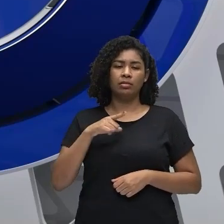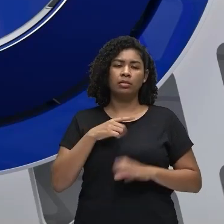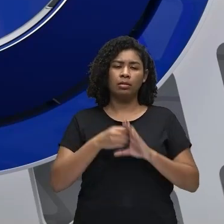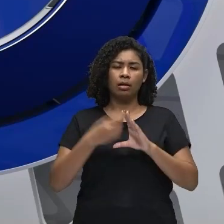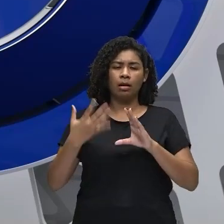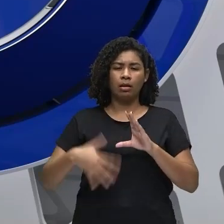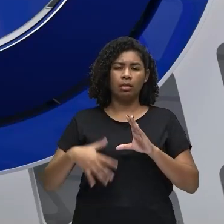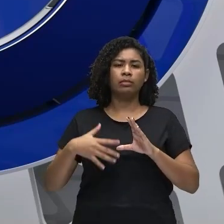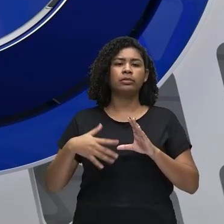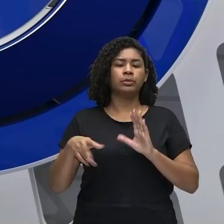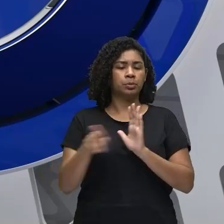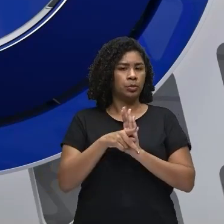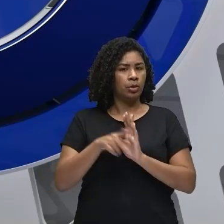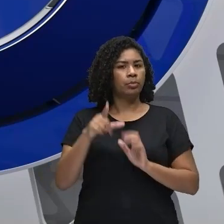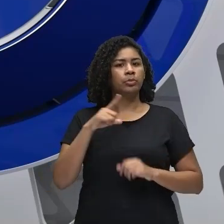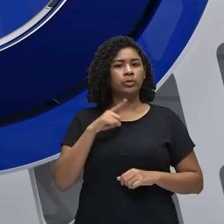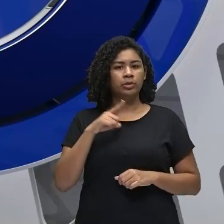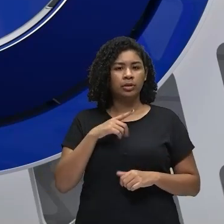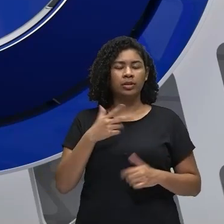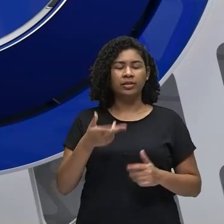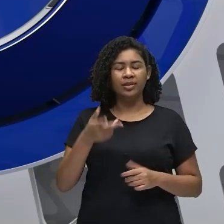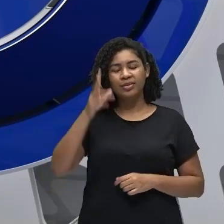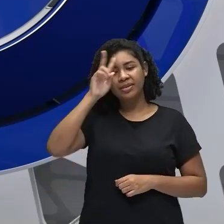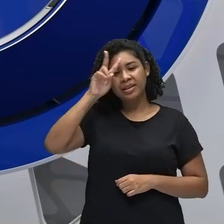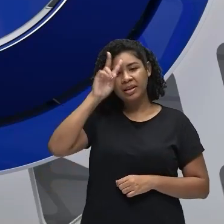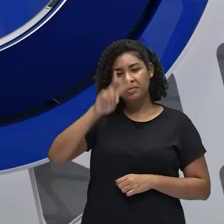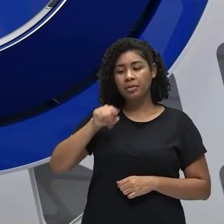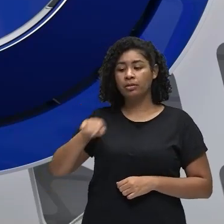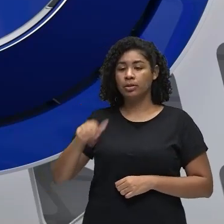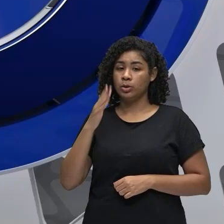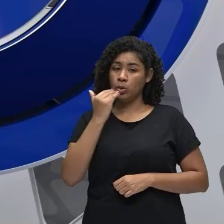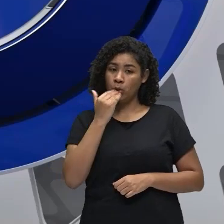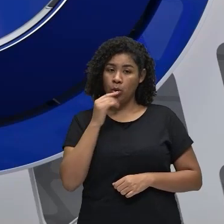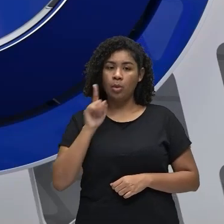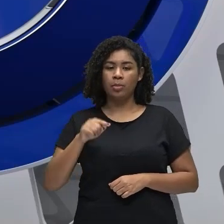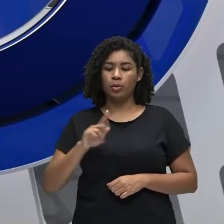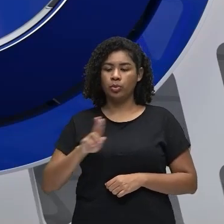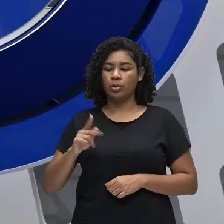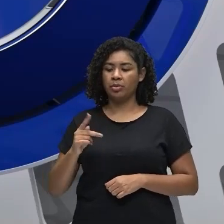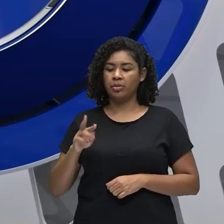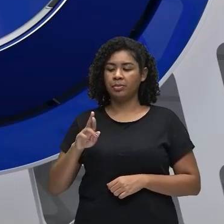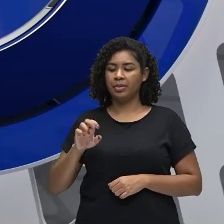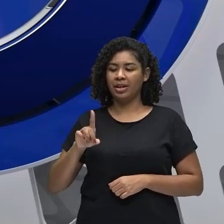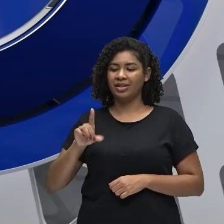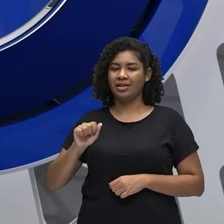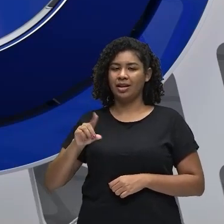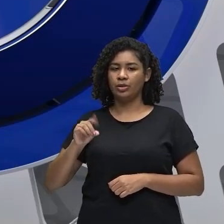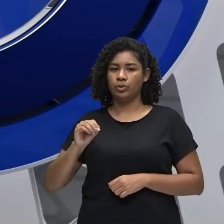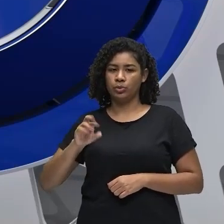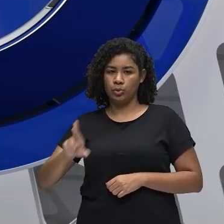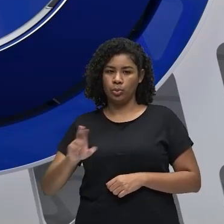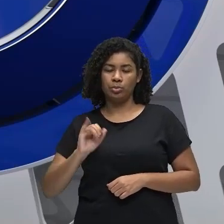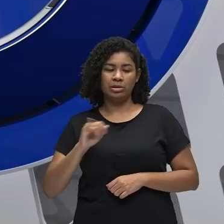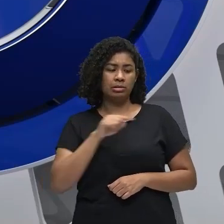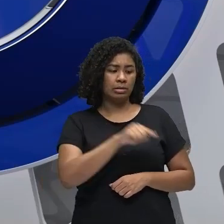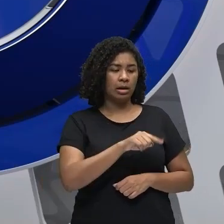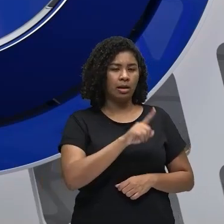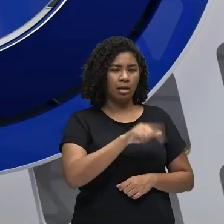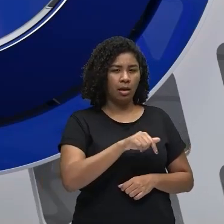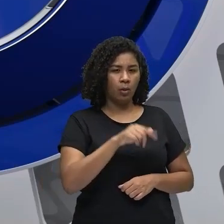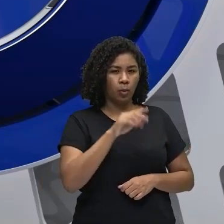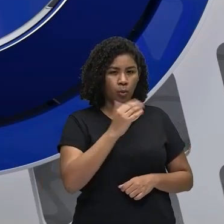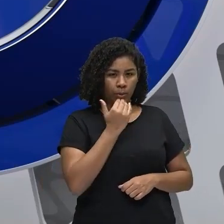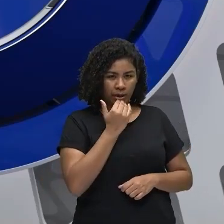características. A gente viu que o que se alimenta é predador e o alimento que é do predador a gente chama de presa. Mas